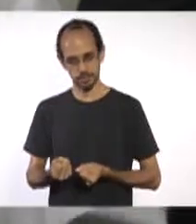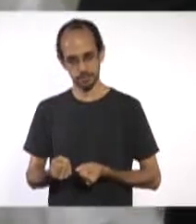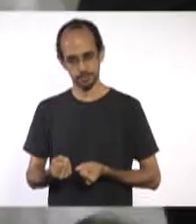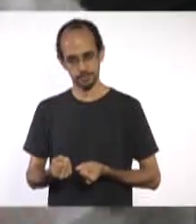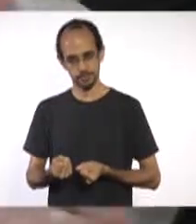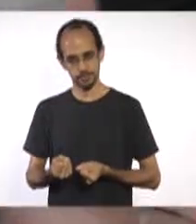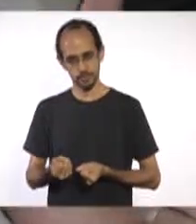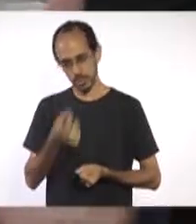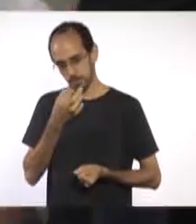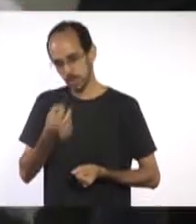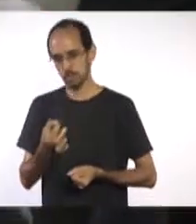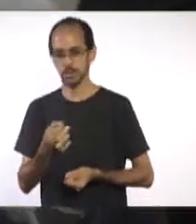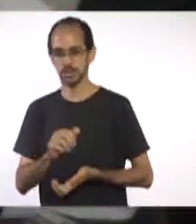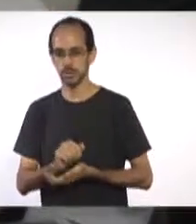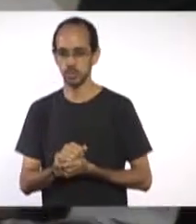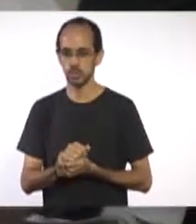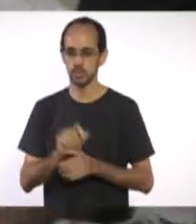né,